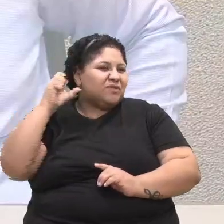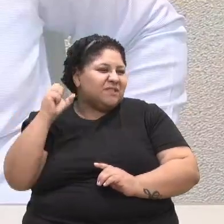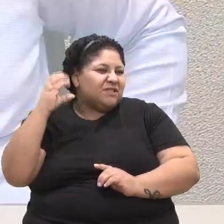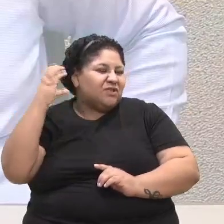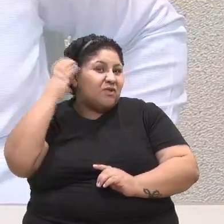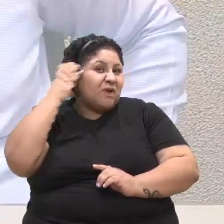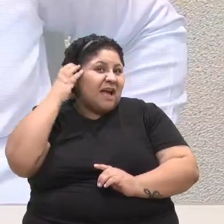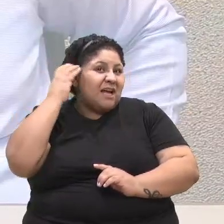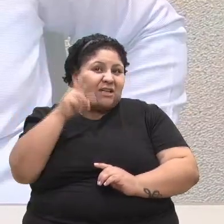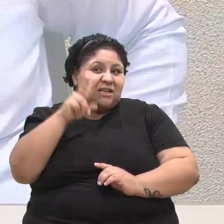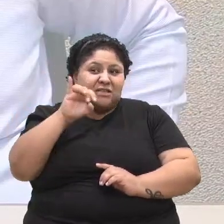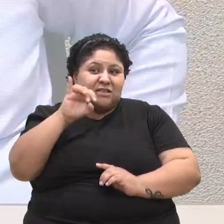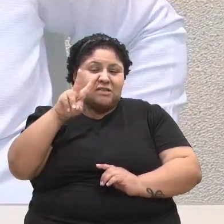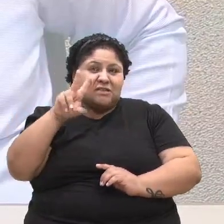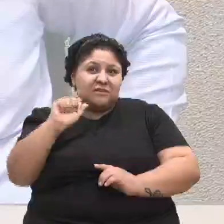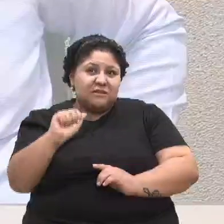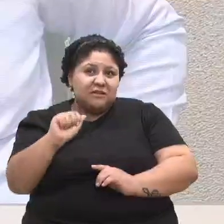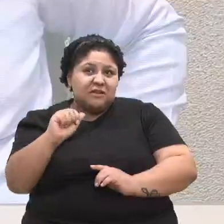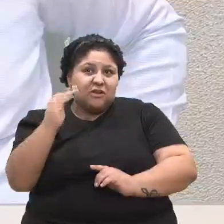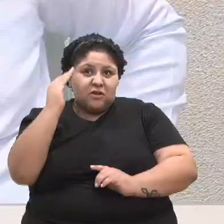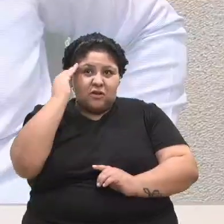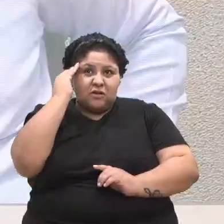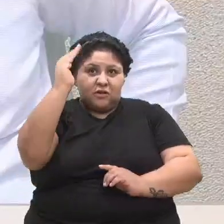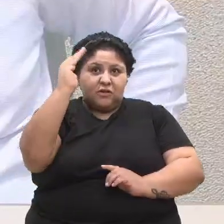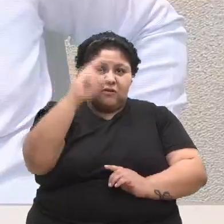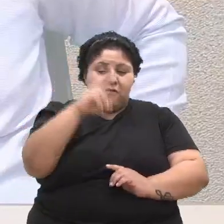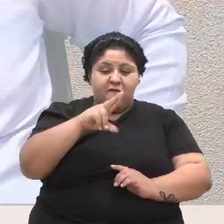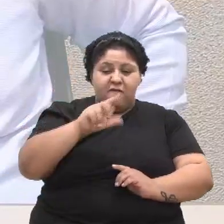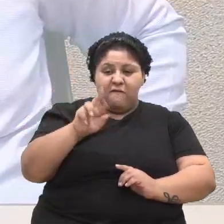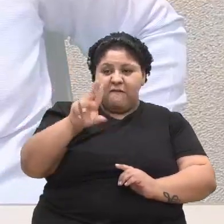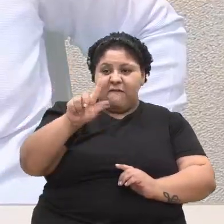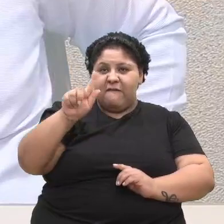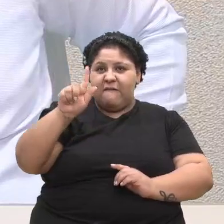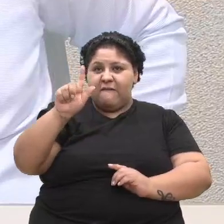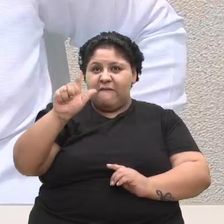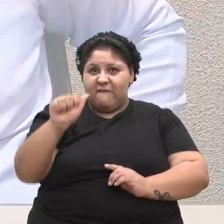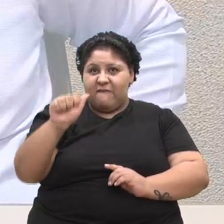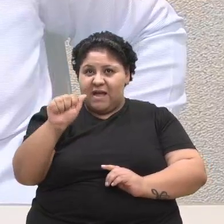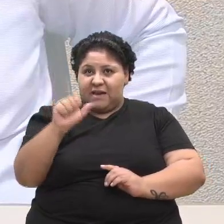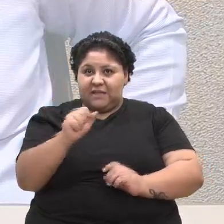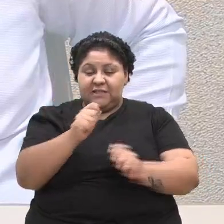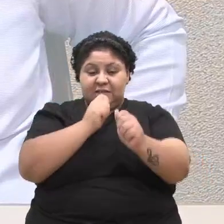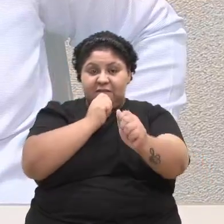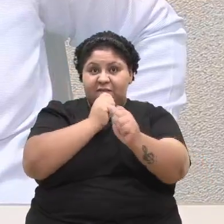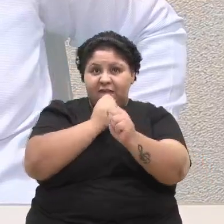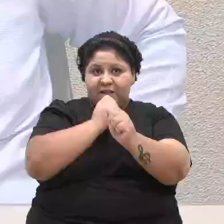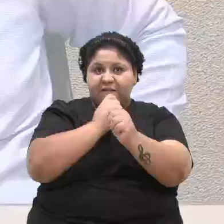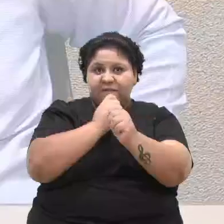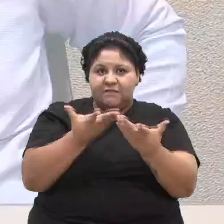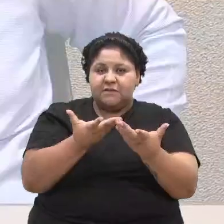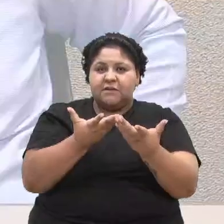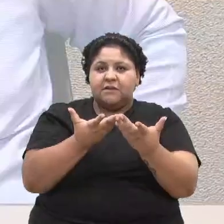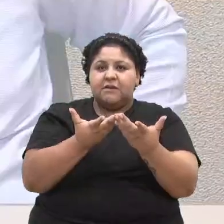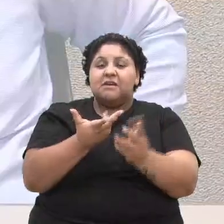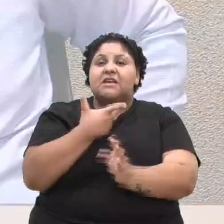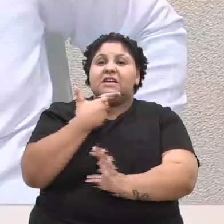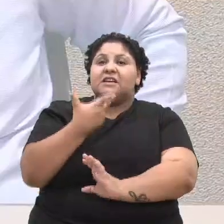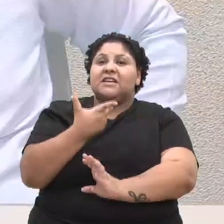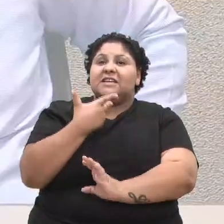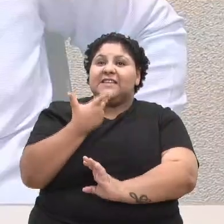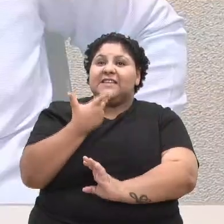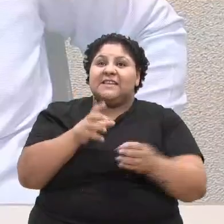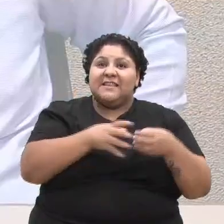o nosso comandante, o tenente-coronel Vargas, estava dando uma entrevista, e onde ele disse que as